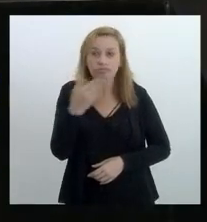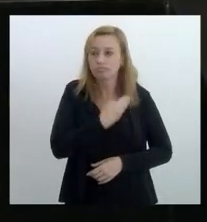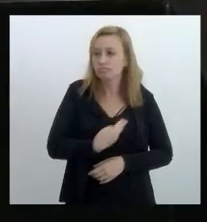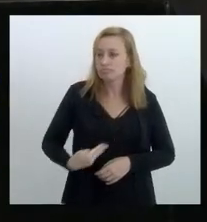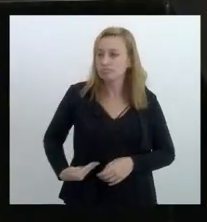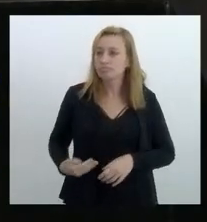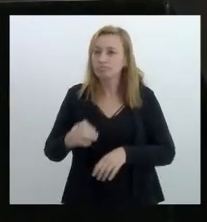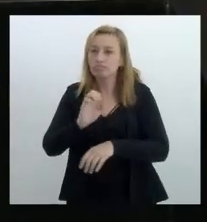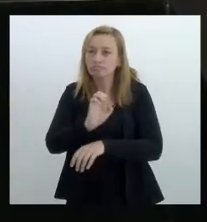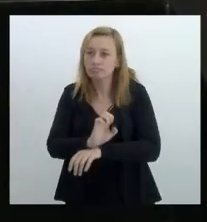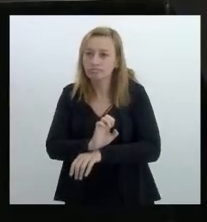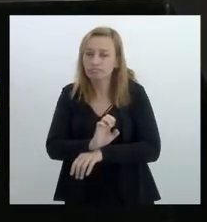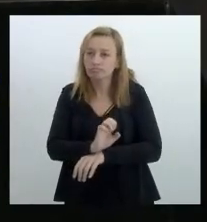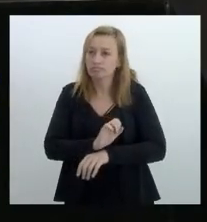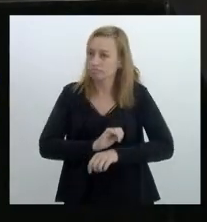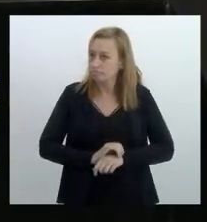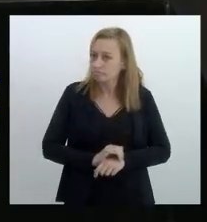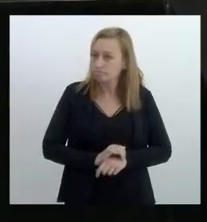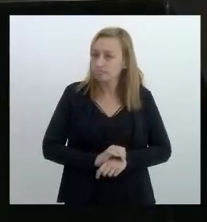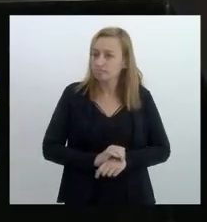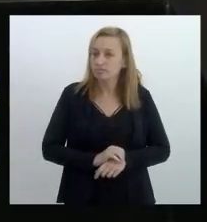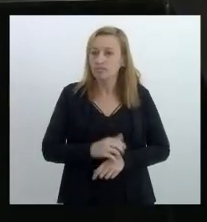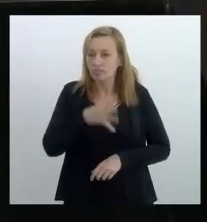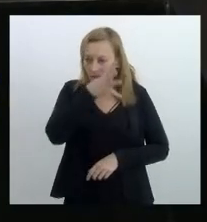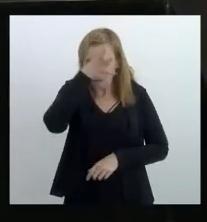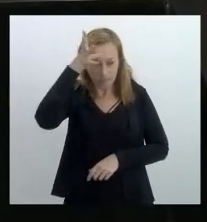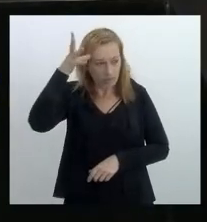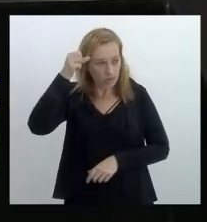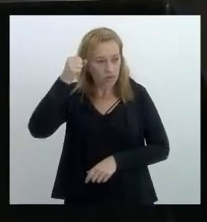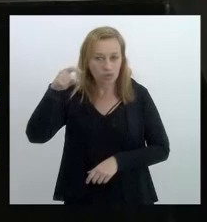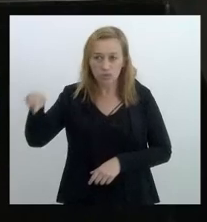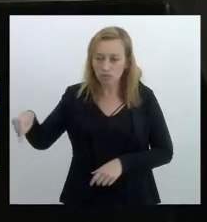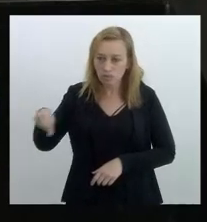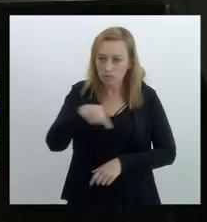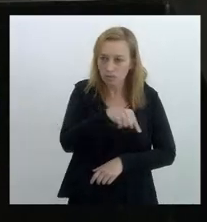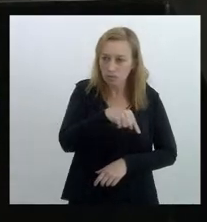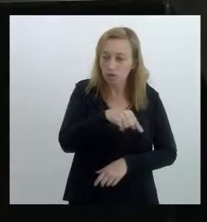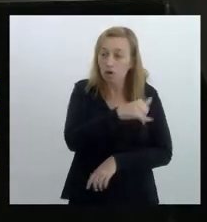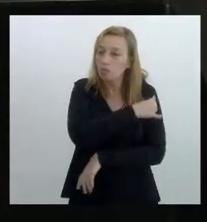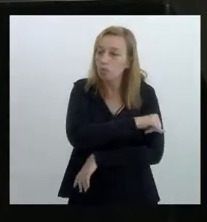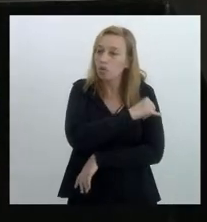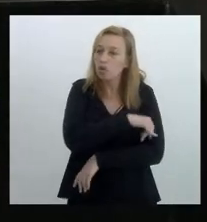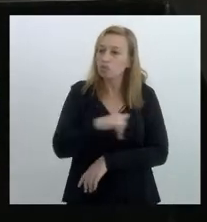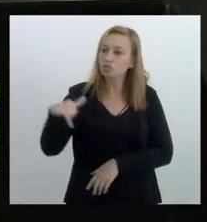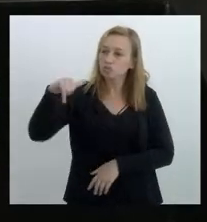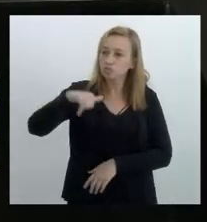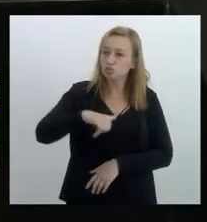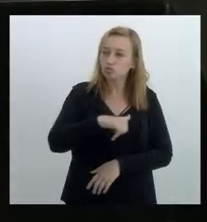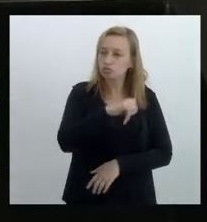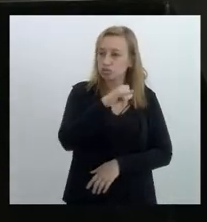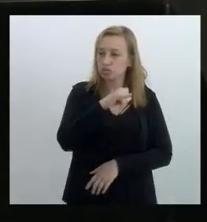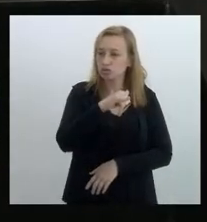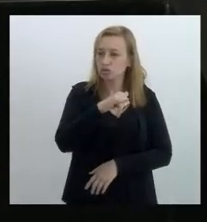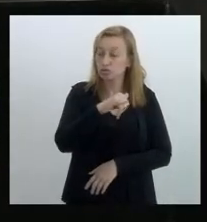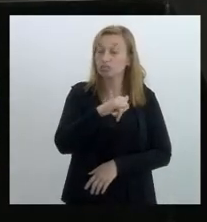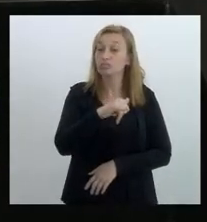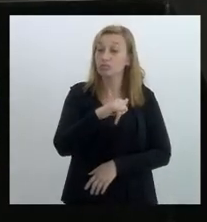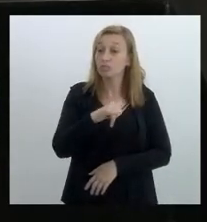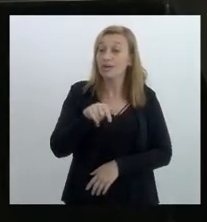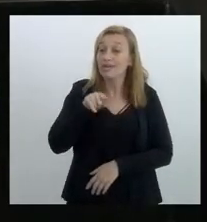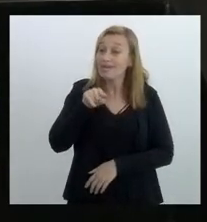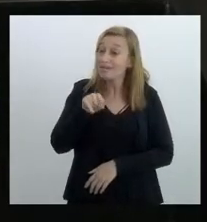do Estado de trazer do Amazonas para o Rio de Janeiro um jatinho. Esse jatinho, né,